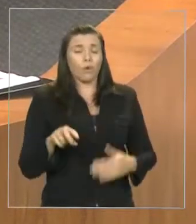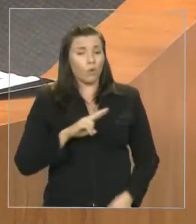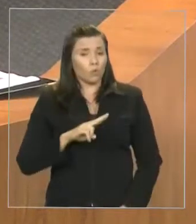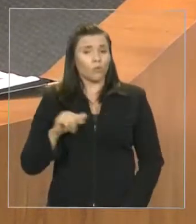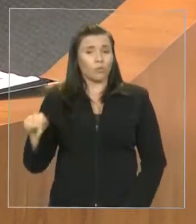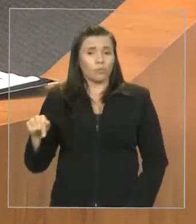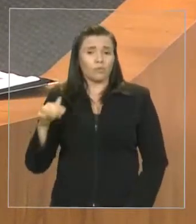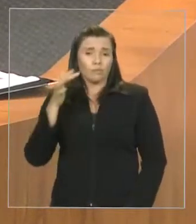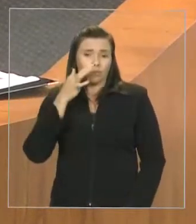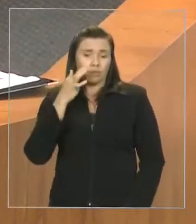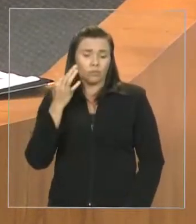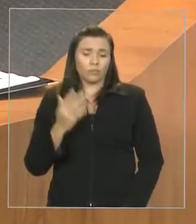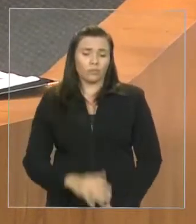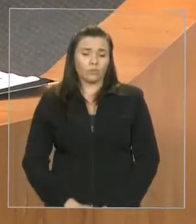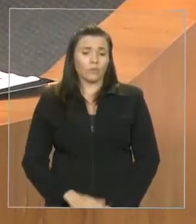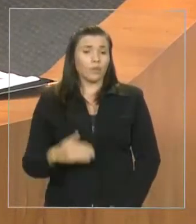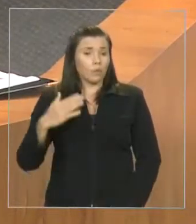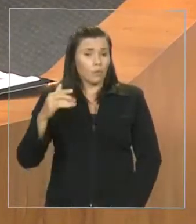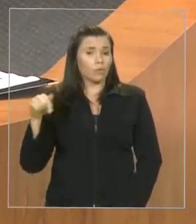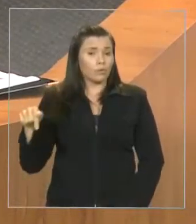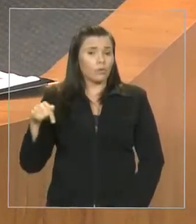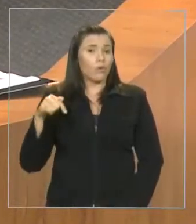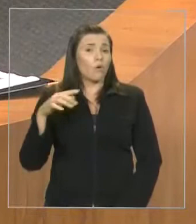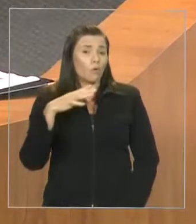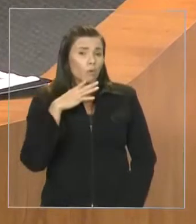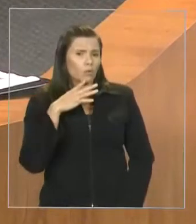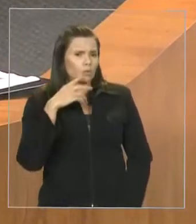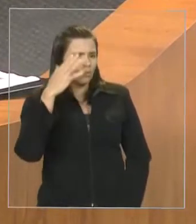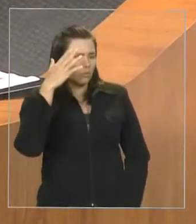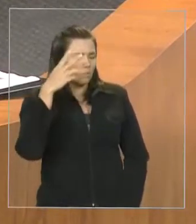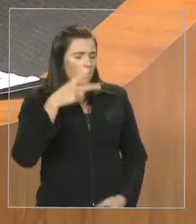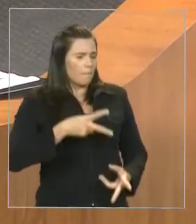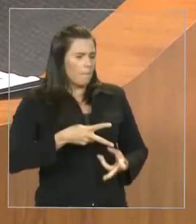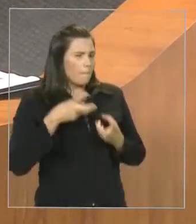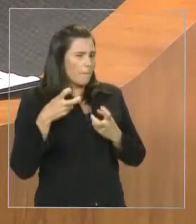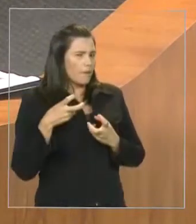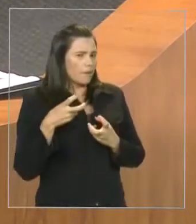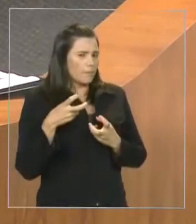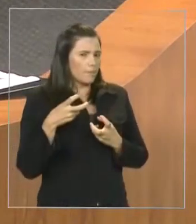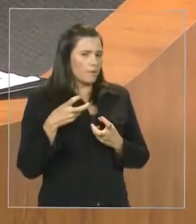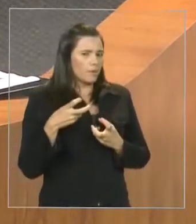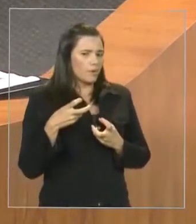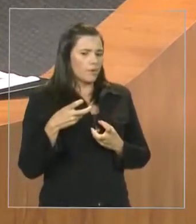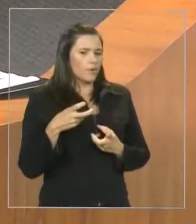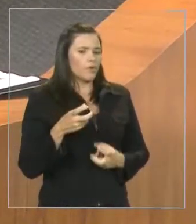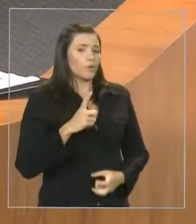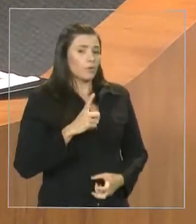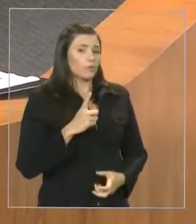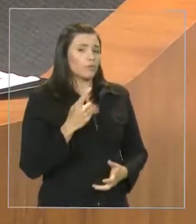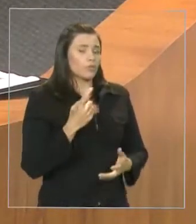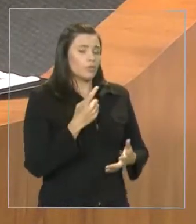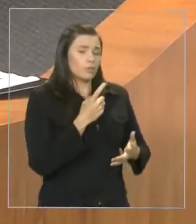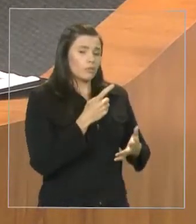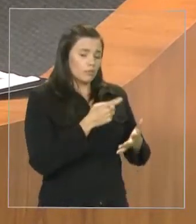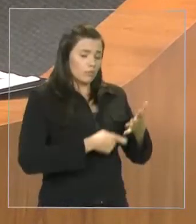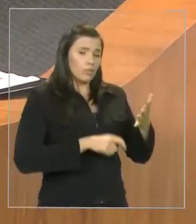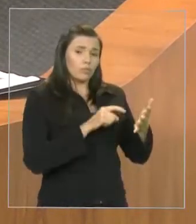ter o conhecimento do seu nome citado na Lava Jato, o governador Flávio Dino aumentou a